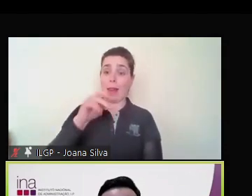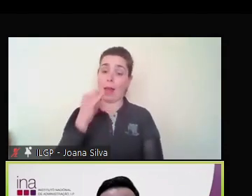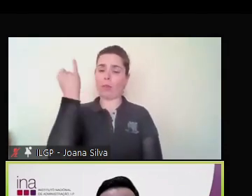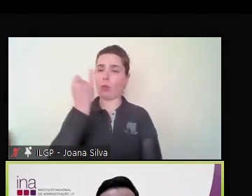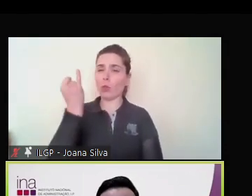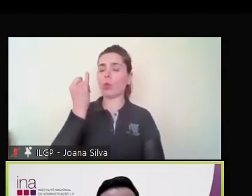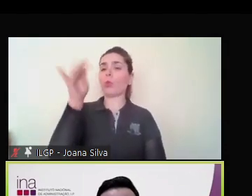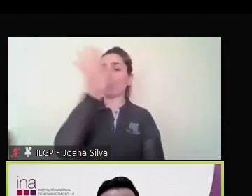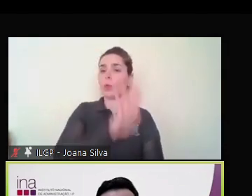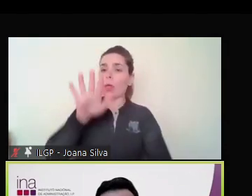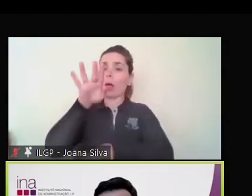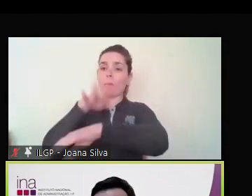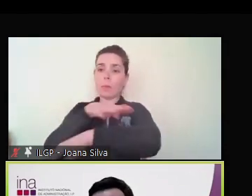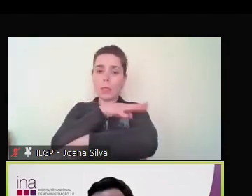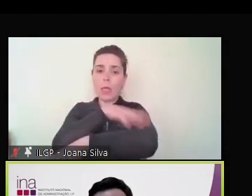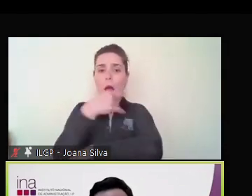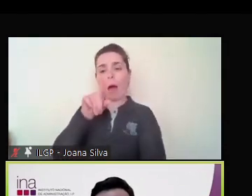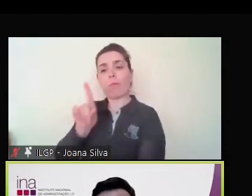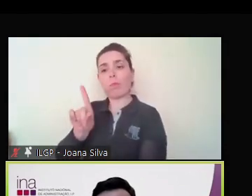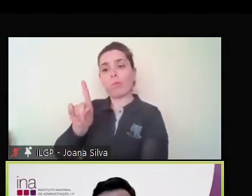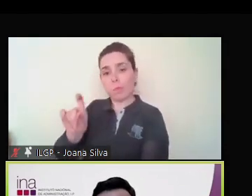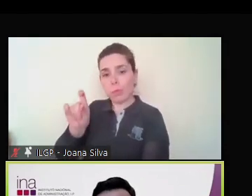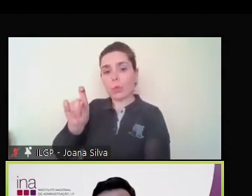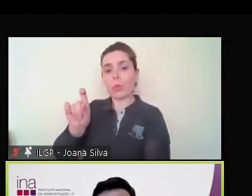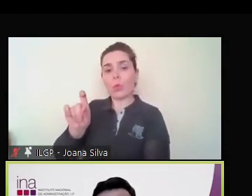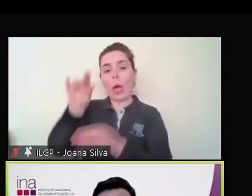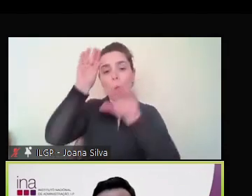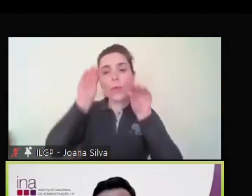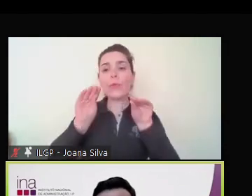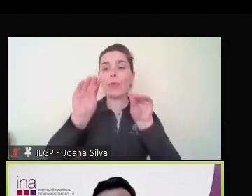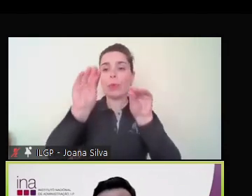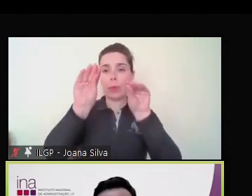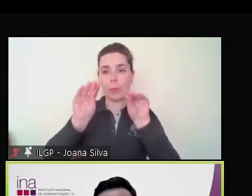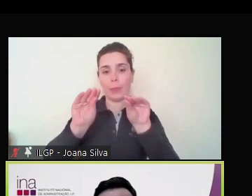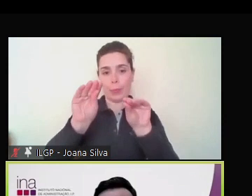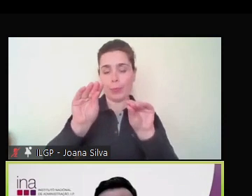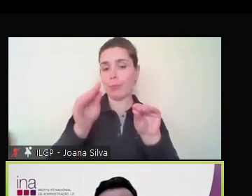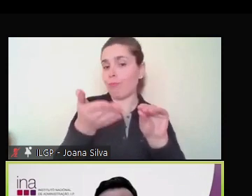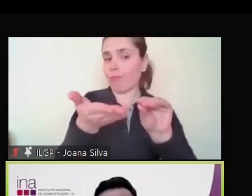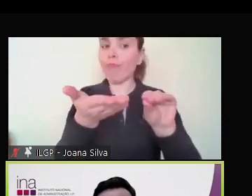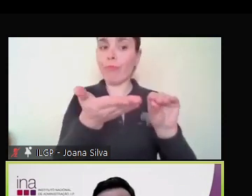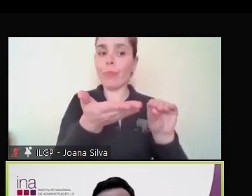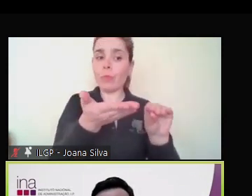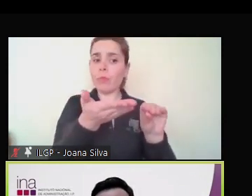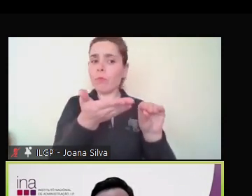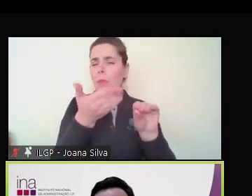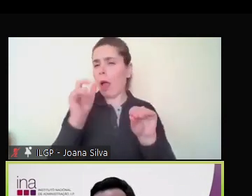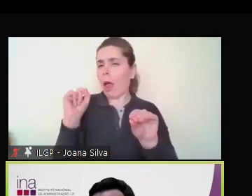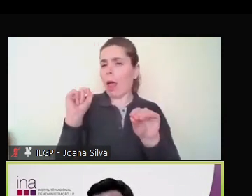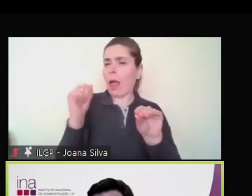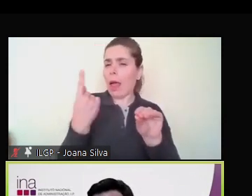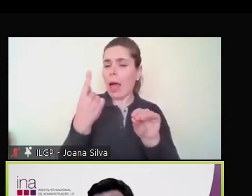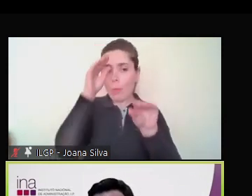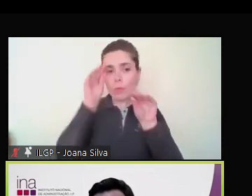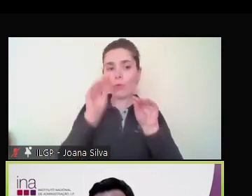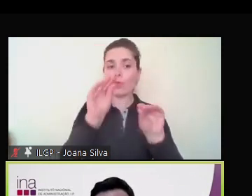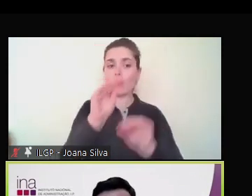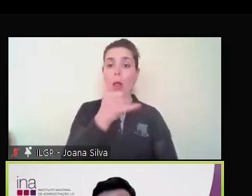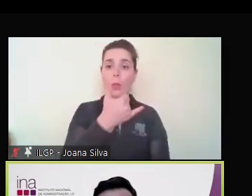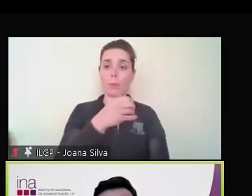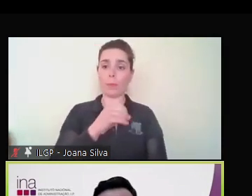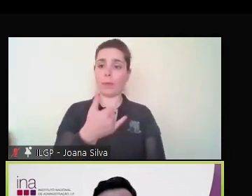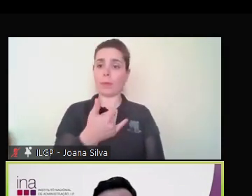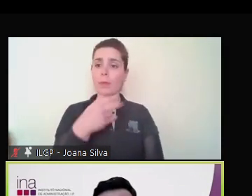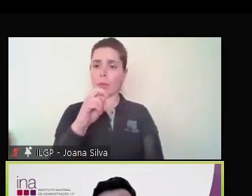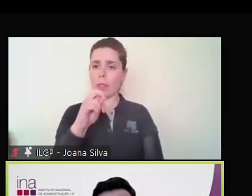temos aqui o botão da formação e, rapidamente, formação 2023,